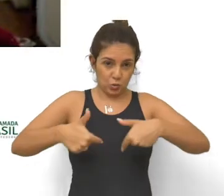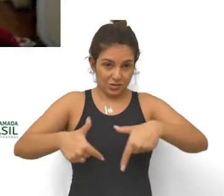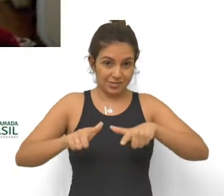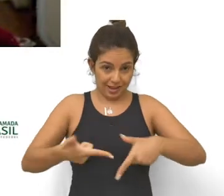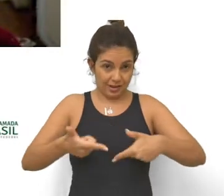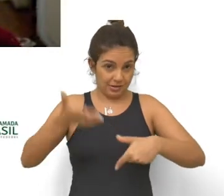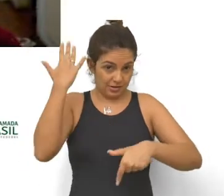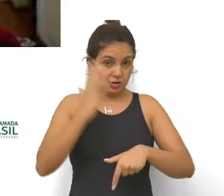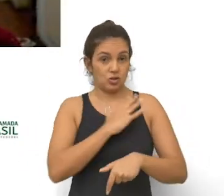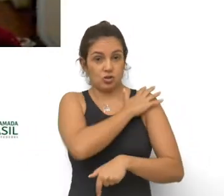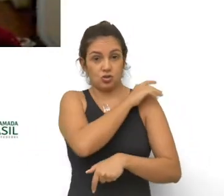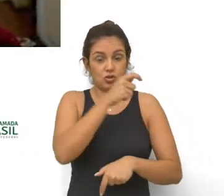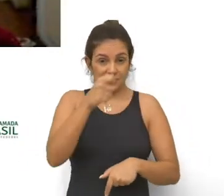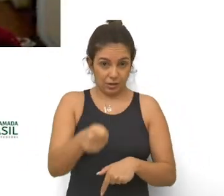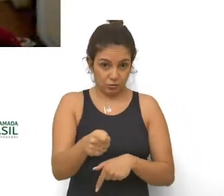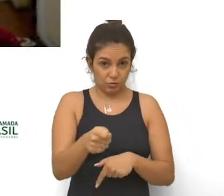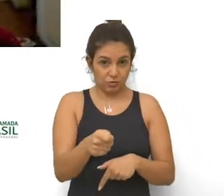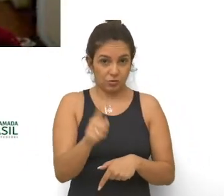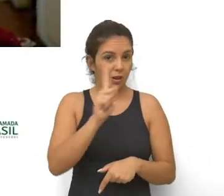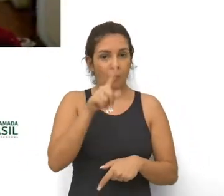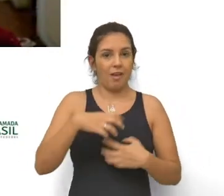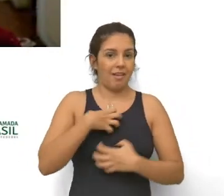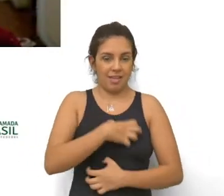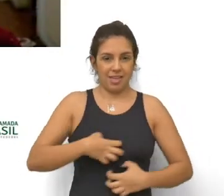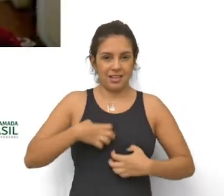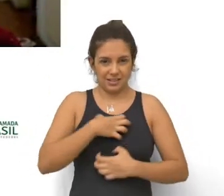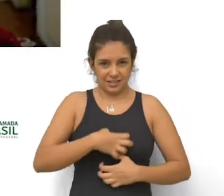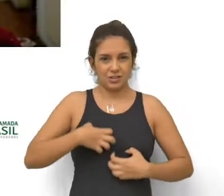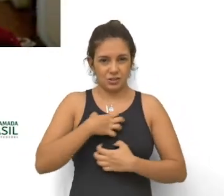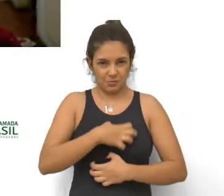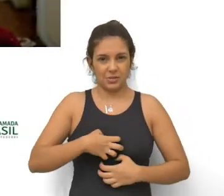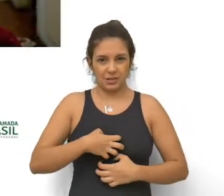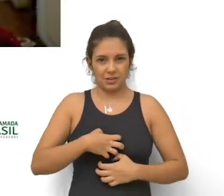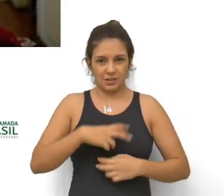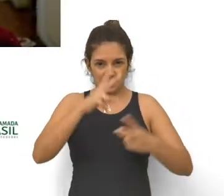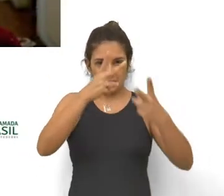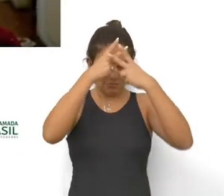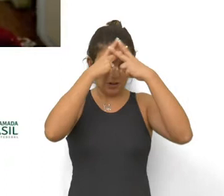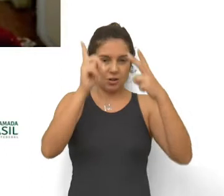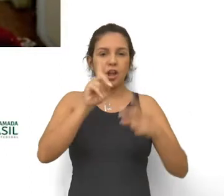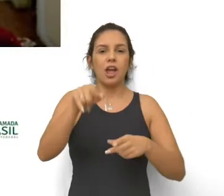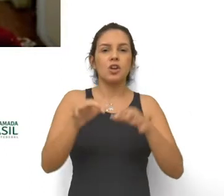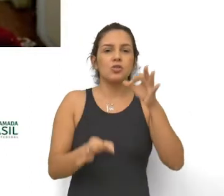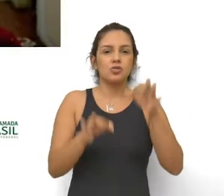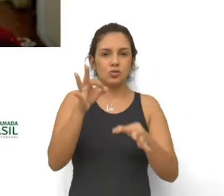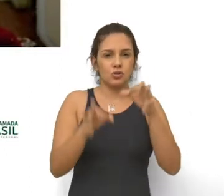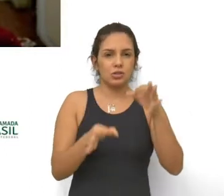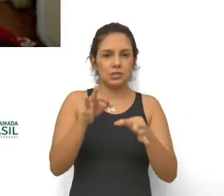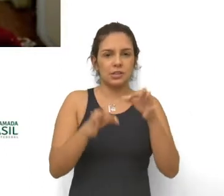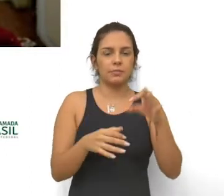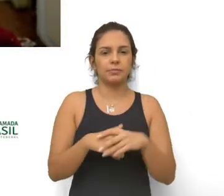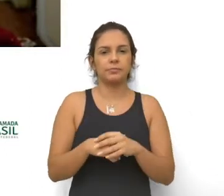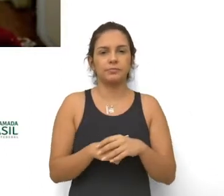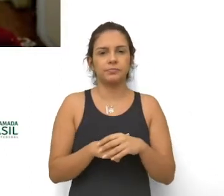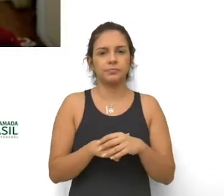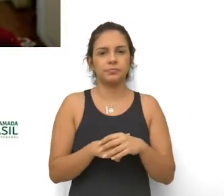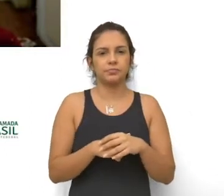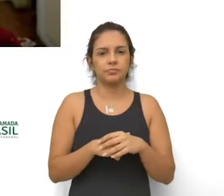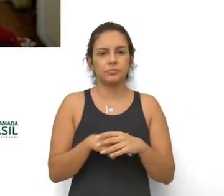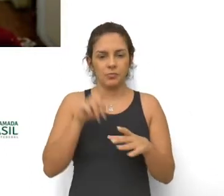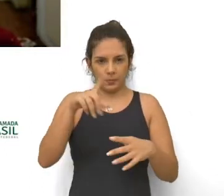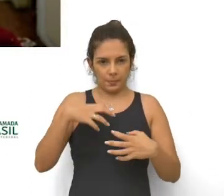passou, ela não é ressentimento, é justiça, é outra história. Mas, no entanto, o ressentimento é